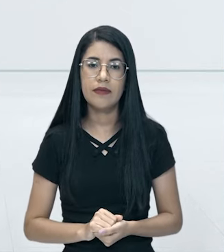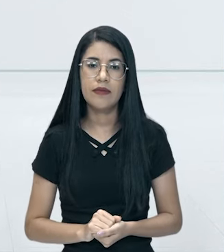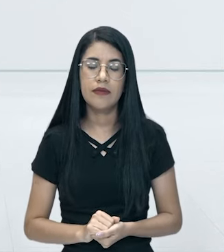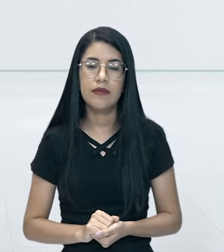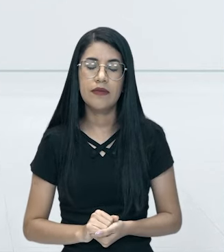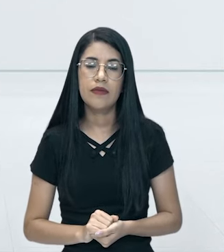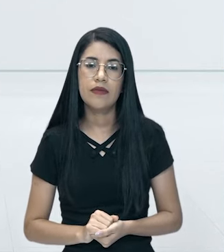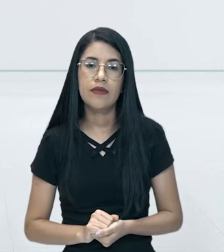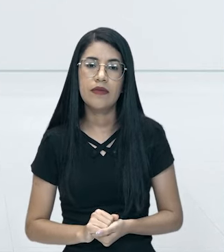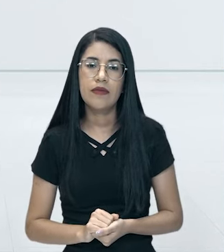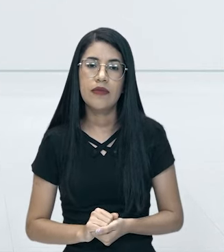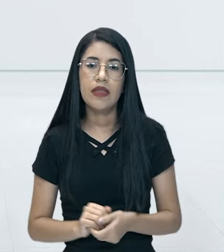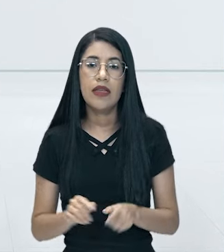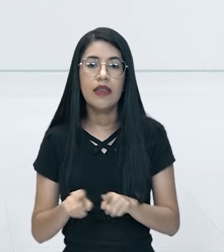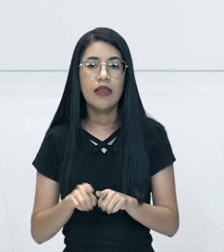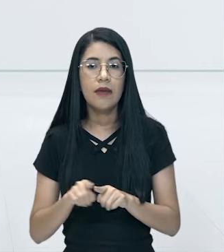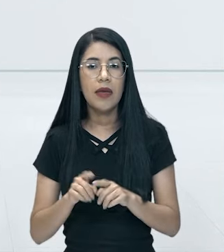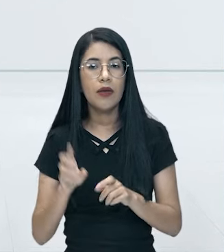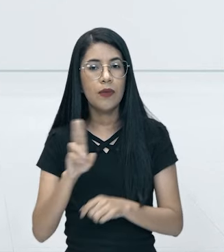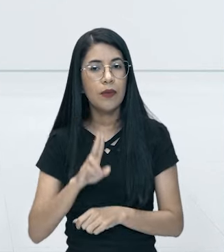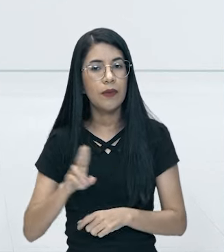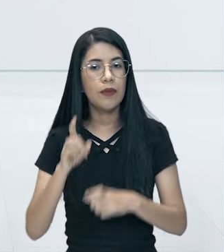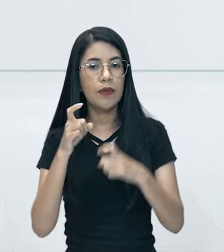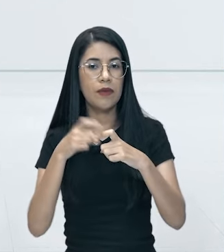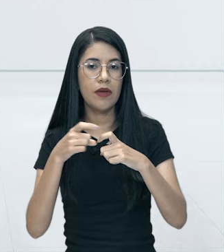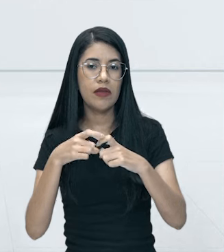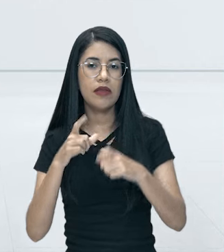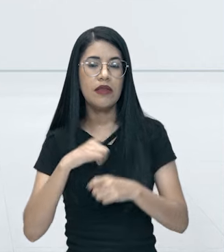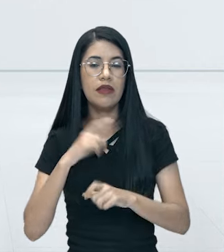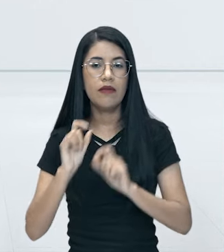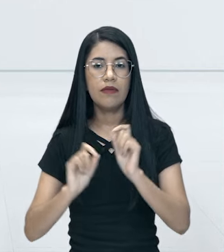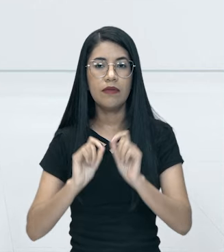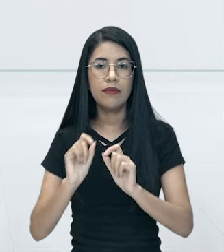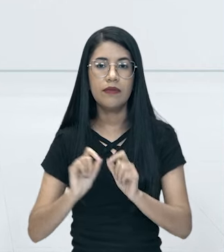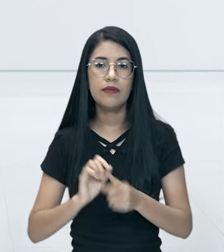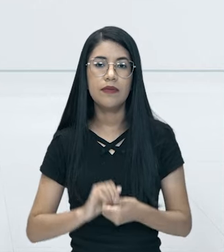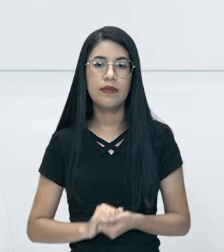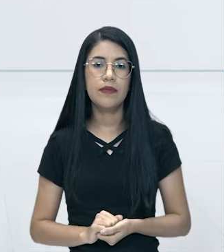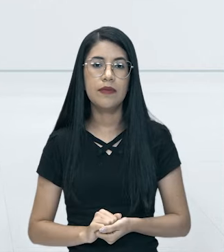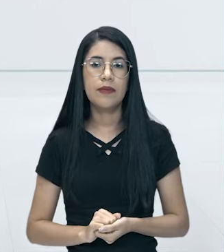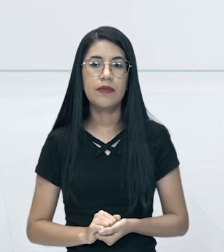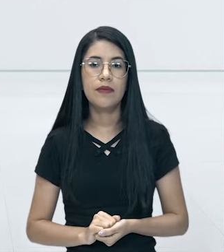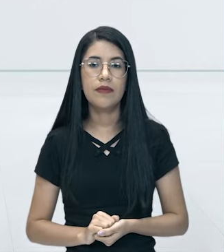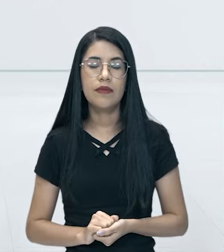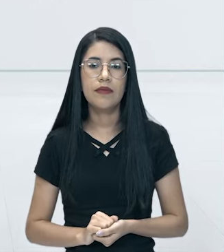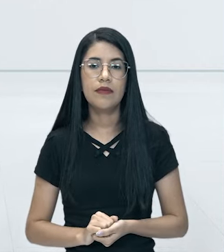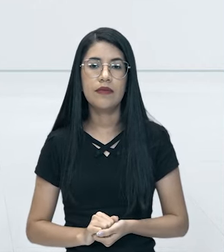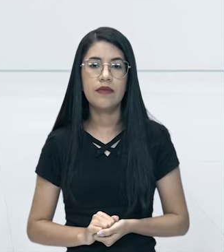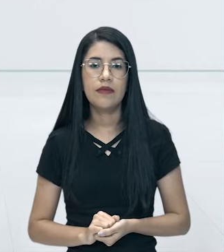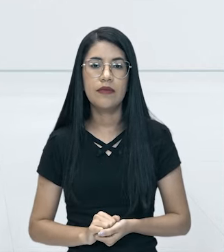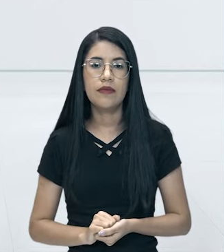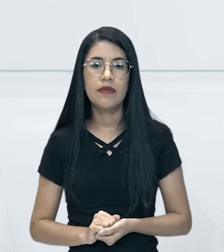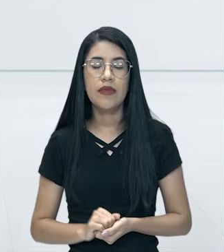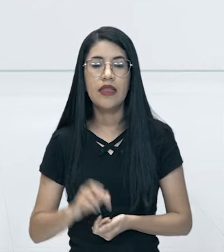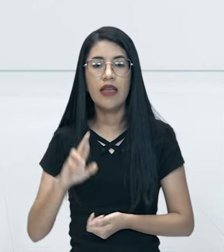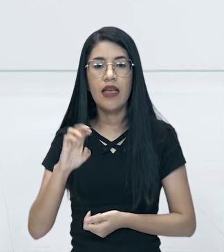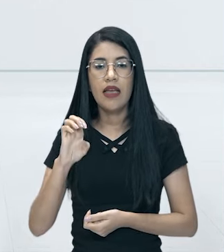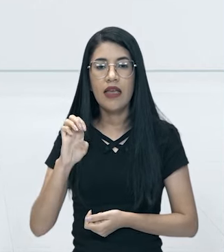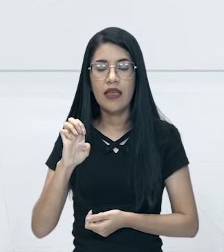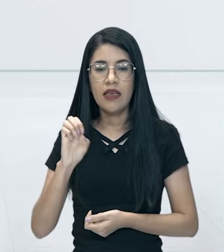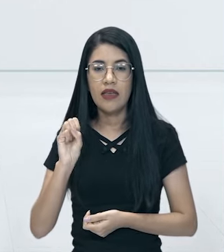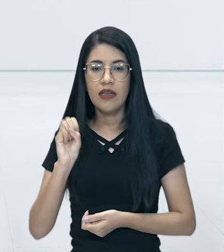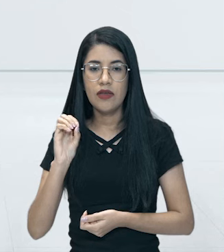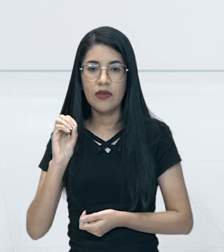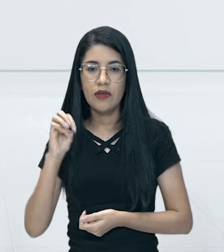nas aplicações da medicina, você tem o seguinte, olha lá, a ressonância